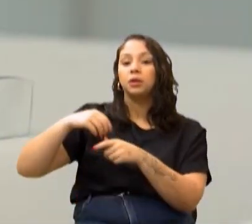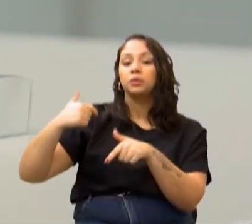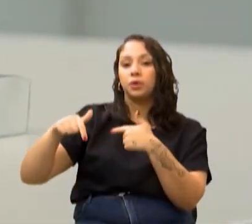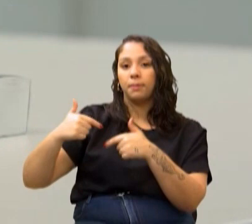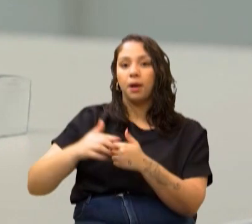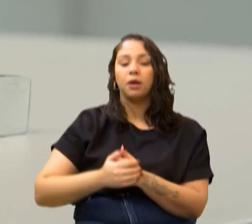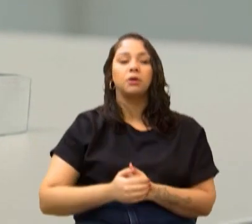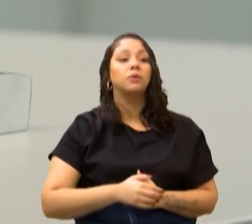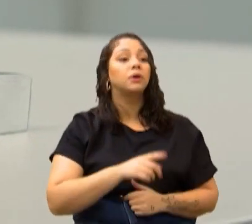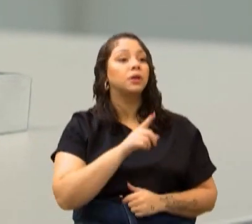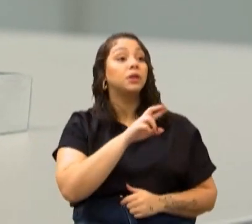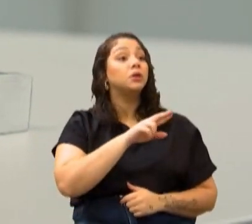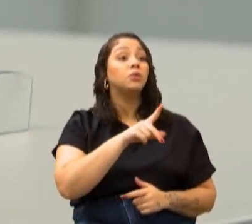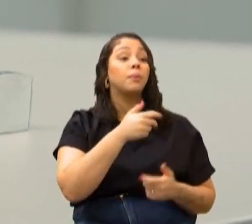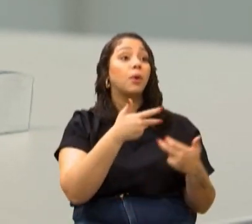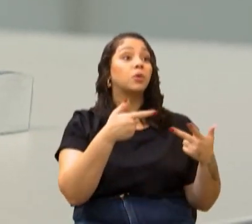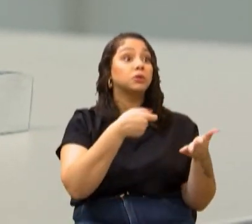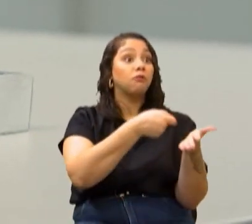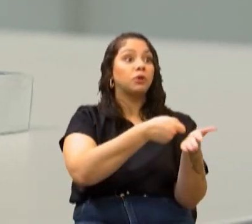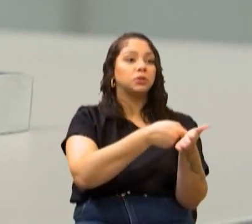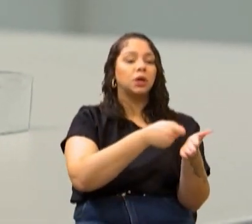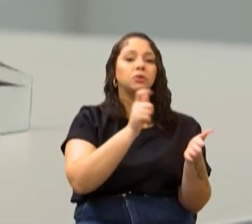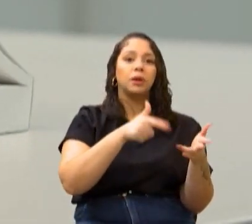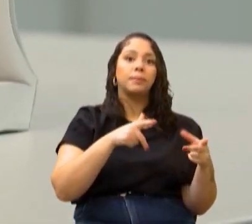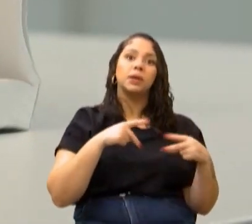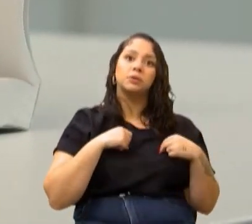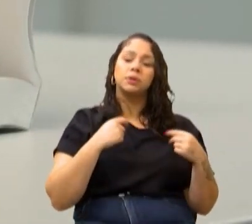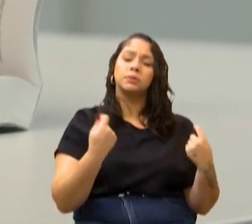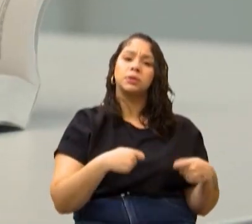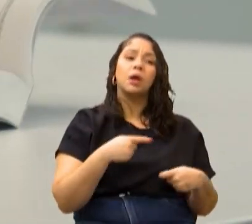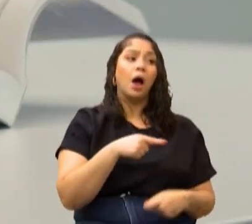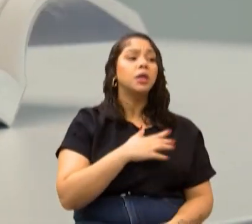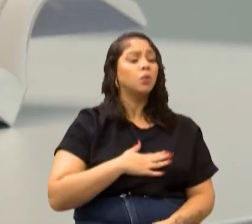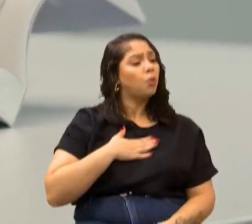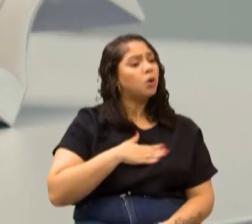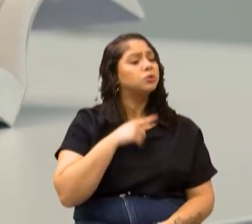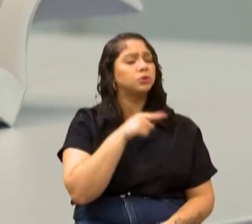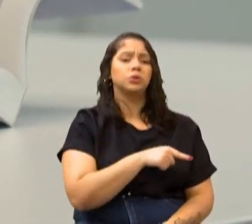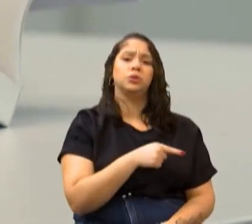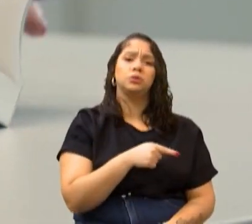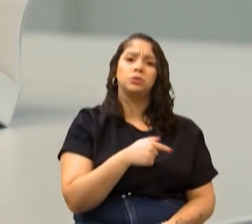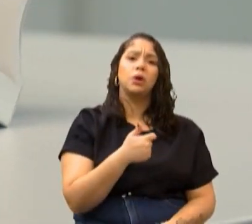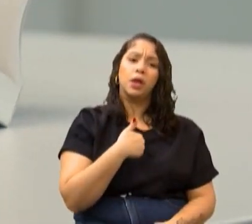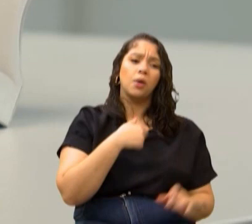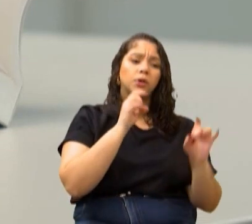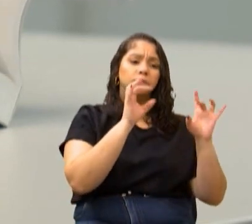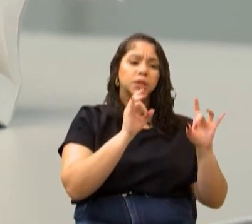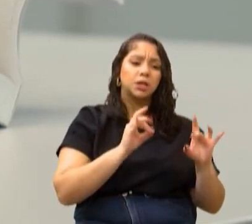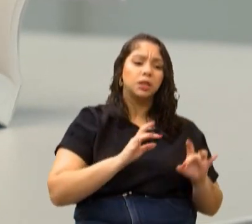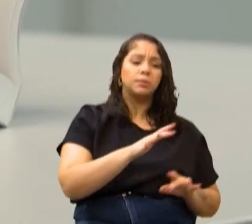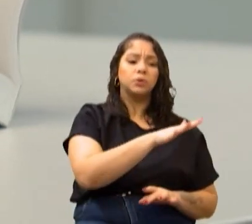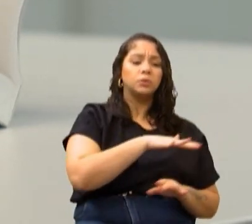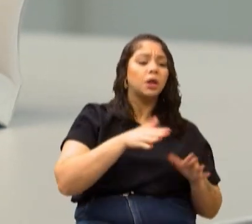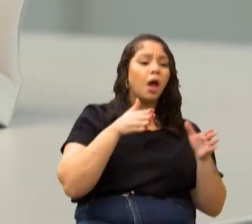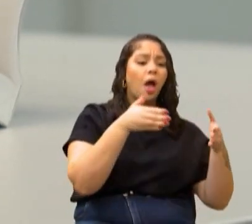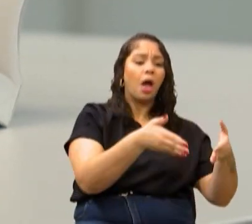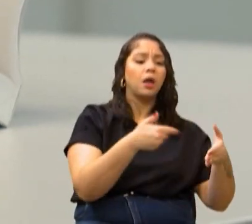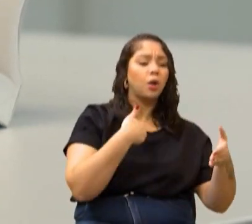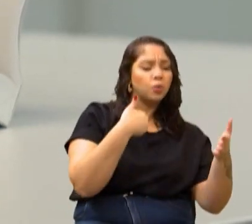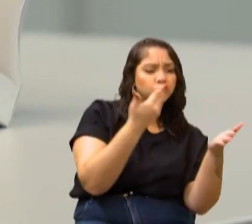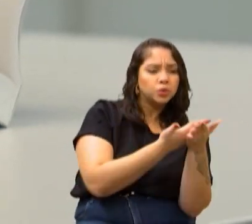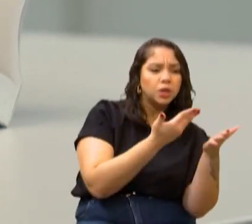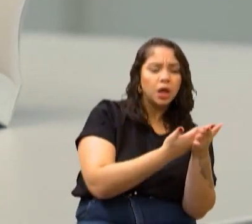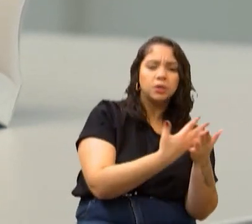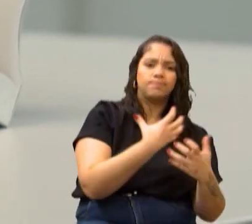dentro do próprio trabalho. E que não seja uma coisa forçada, seja por merecimento. Né? Olha, eu gosto disso, eu estou me especializando,